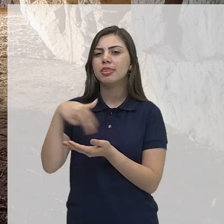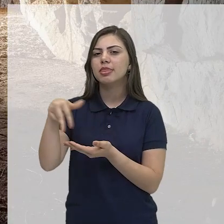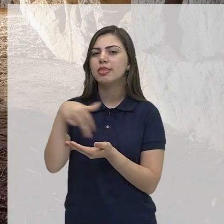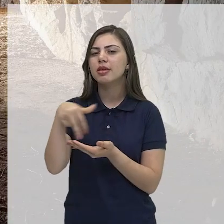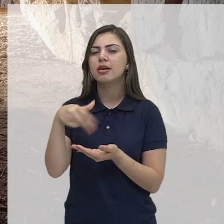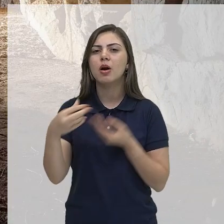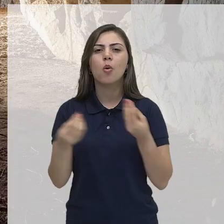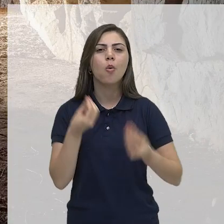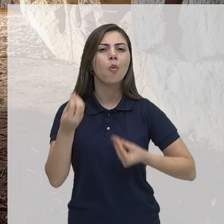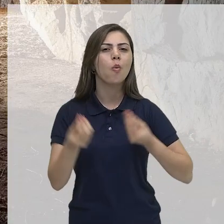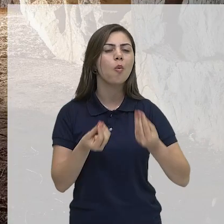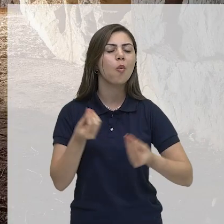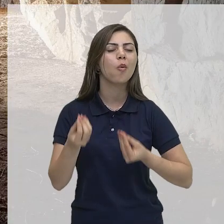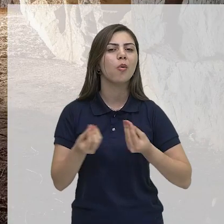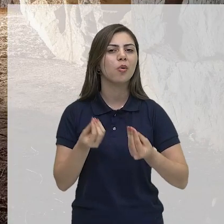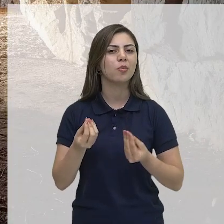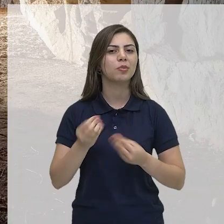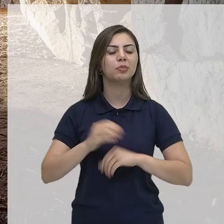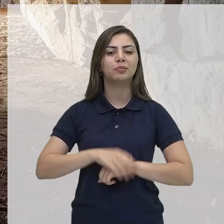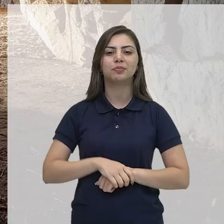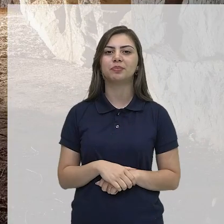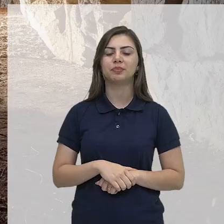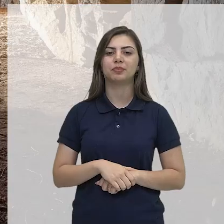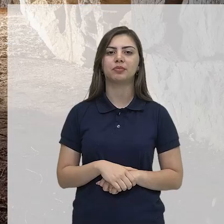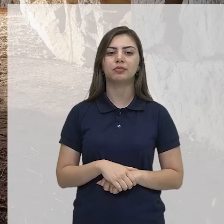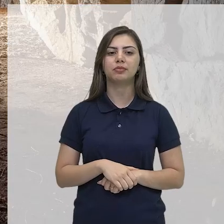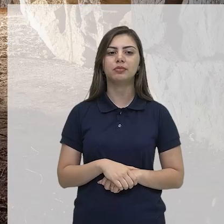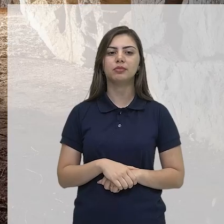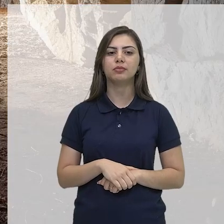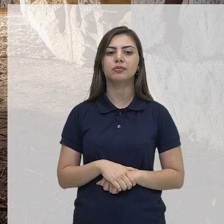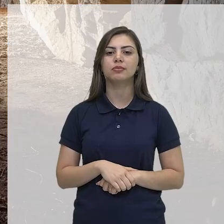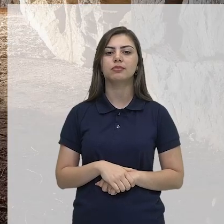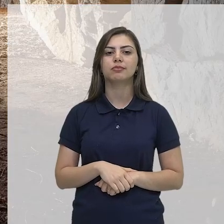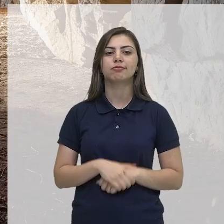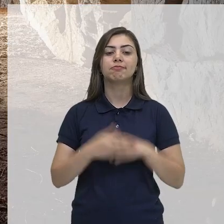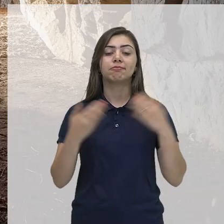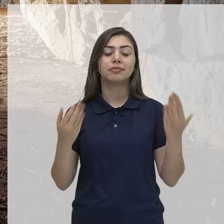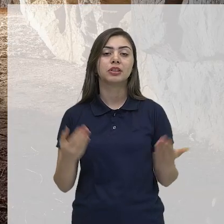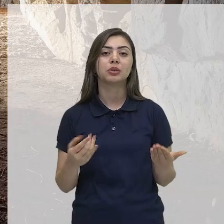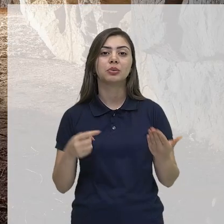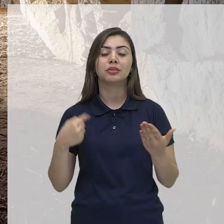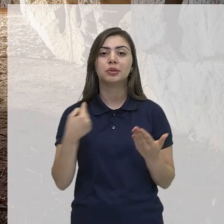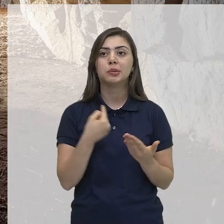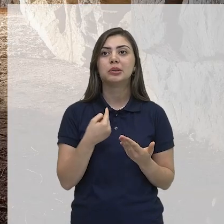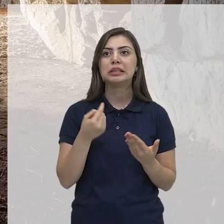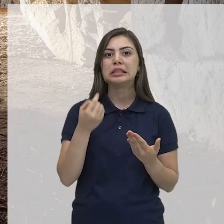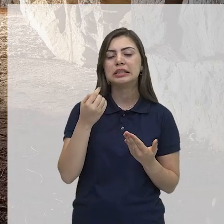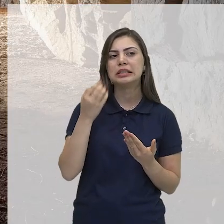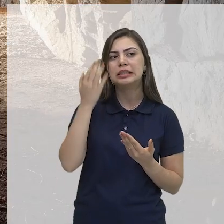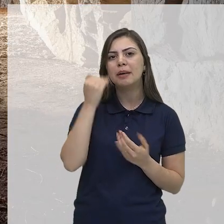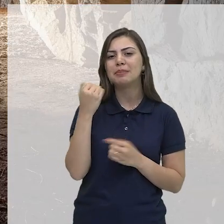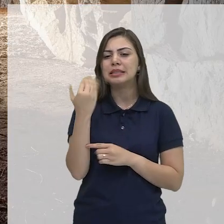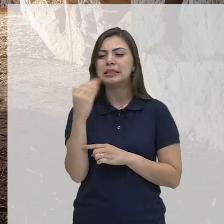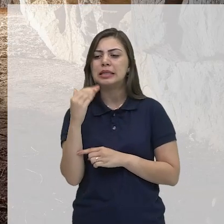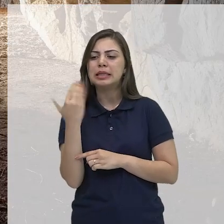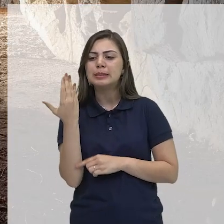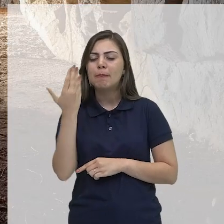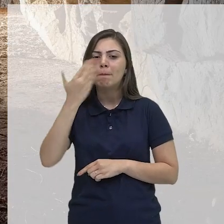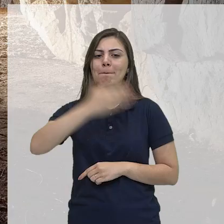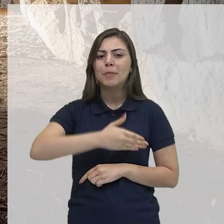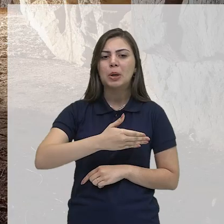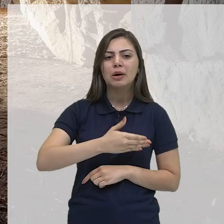isso existia nesse momento da história da humanidade. Vamos lá? Não existem relatos científicos suficientes que